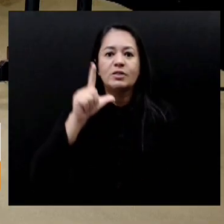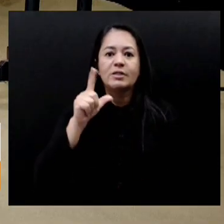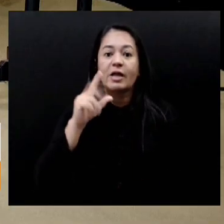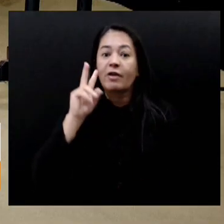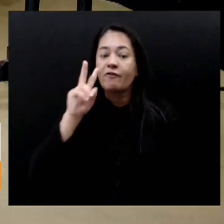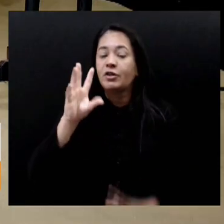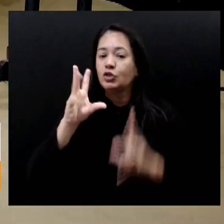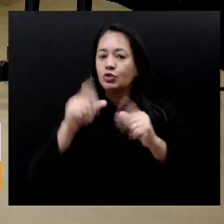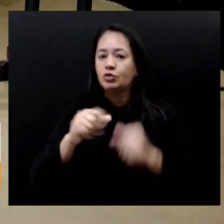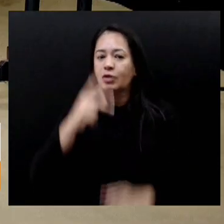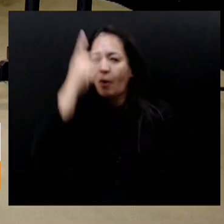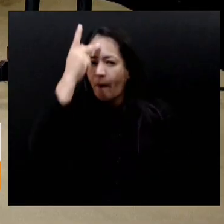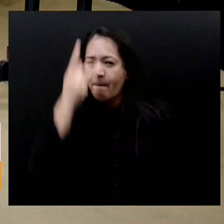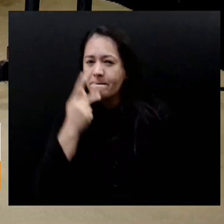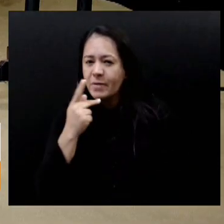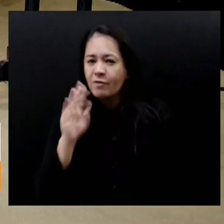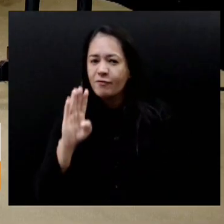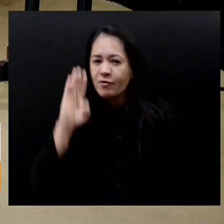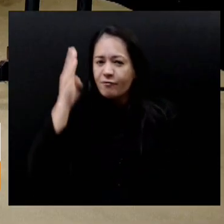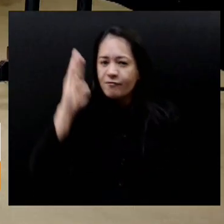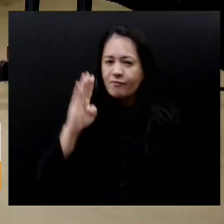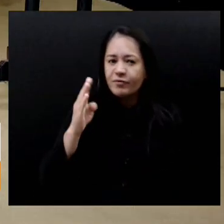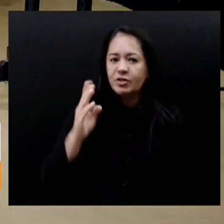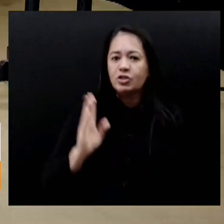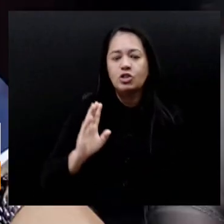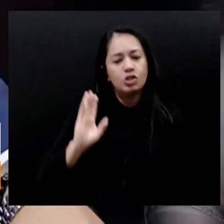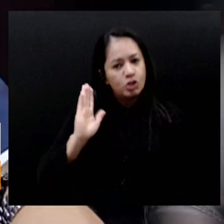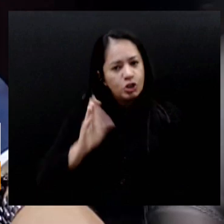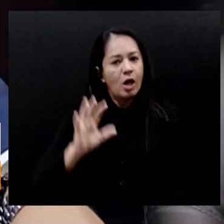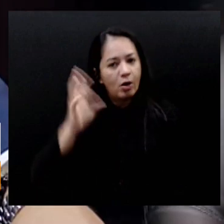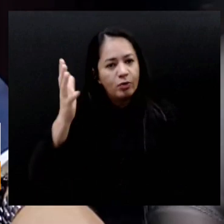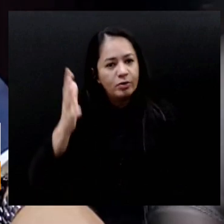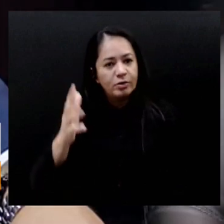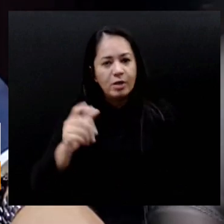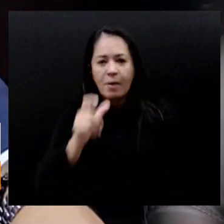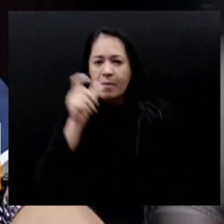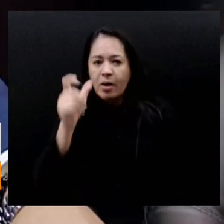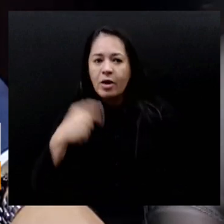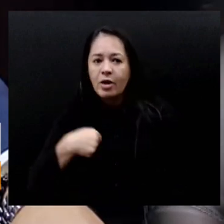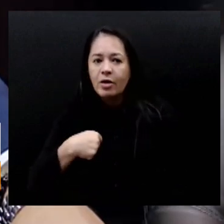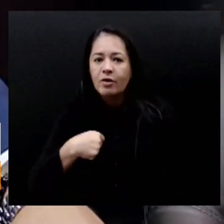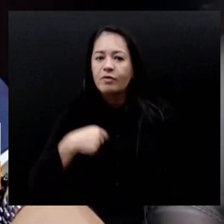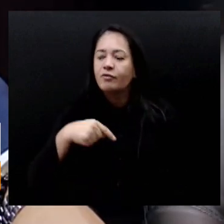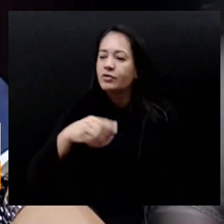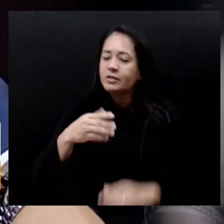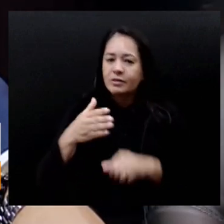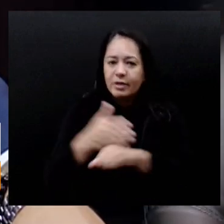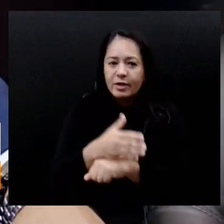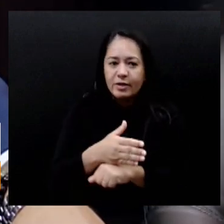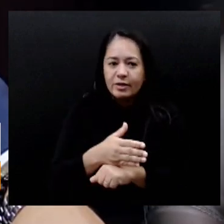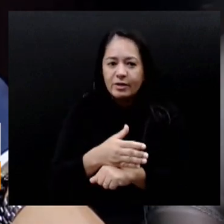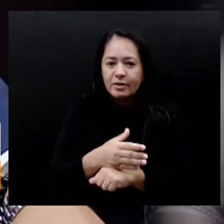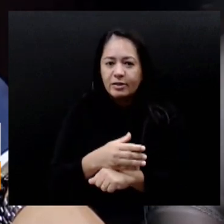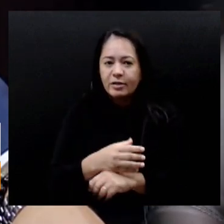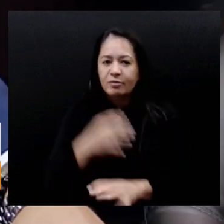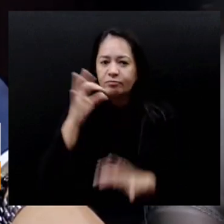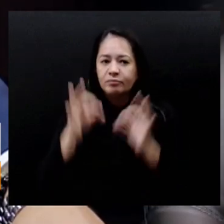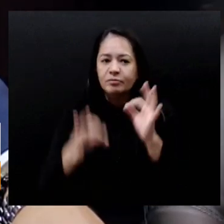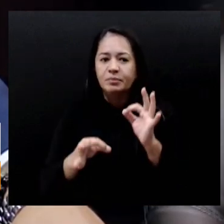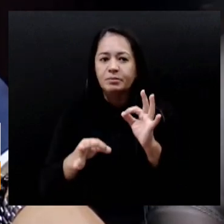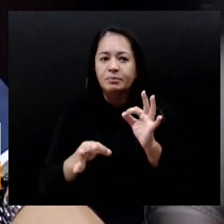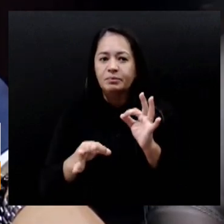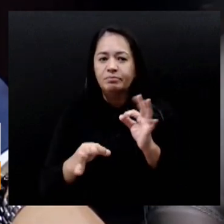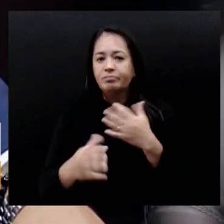vai lá xingar no meu perfil. Já aconteceu. Xingou lá no perfil, você entra daí com uma ação contra, seja